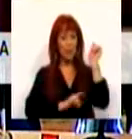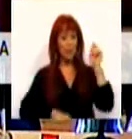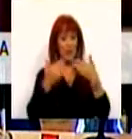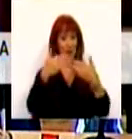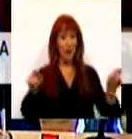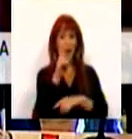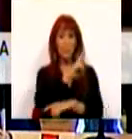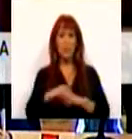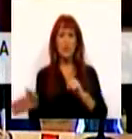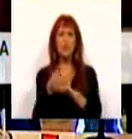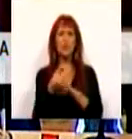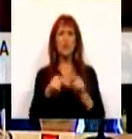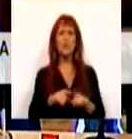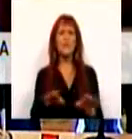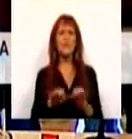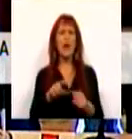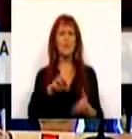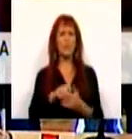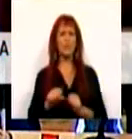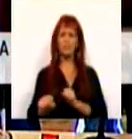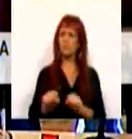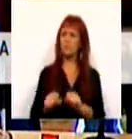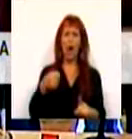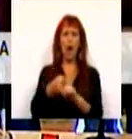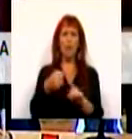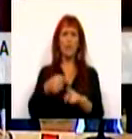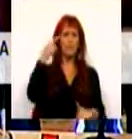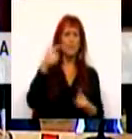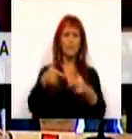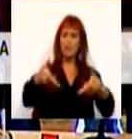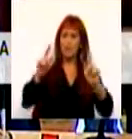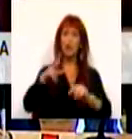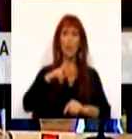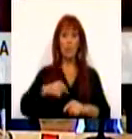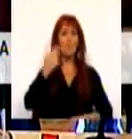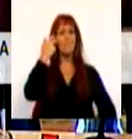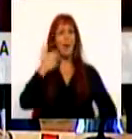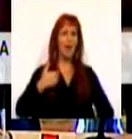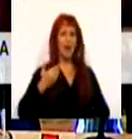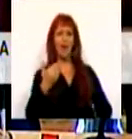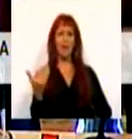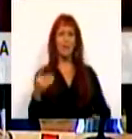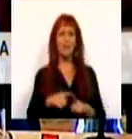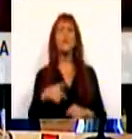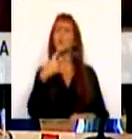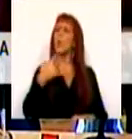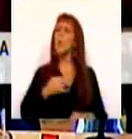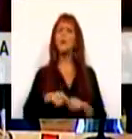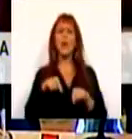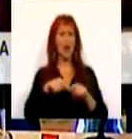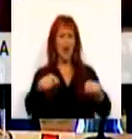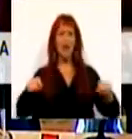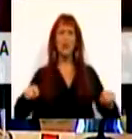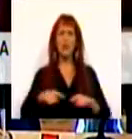inaugurado um Museu Nacional como símbolo da resistência e da luta pela liberdade de que o país se deve orgulhar. Temos a convicção de que este será um